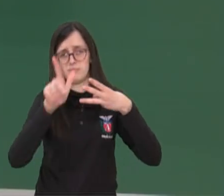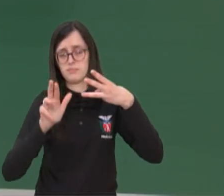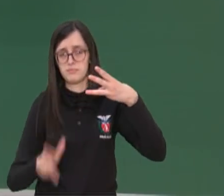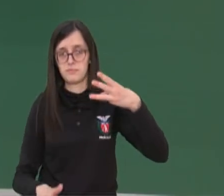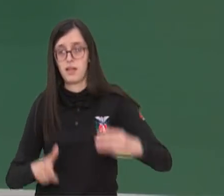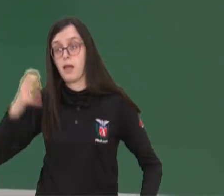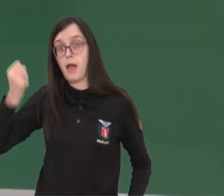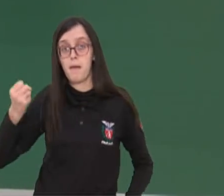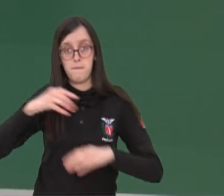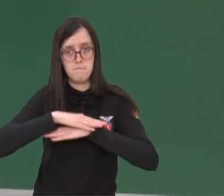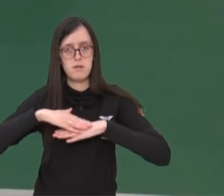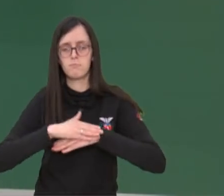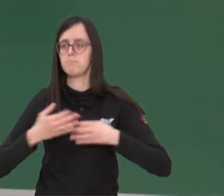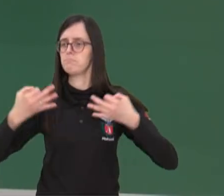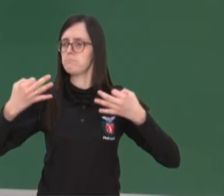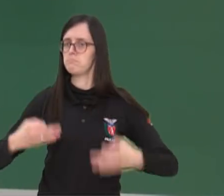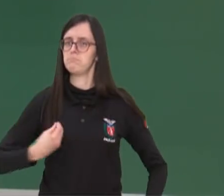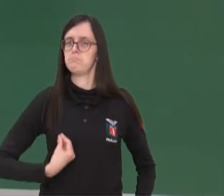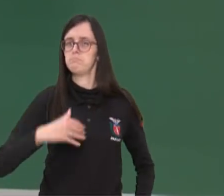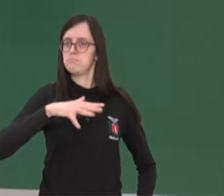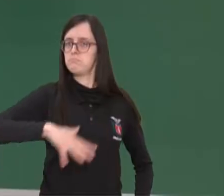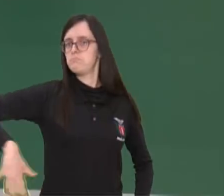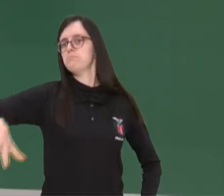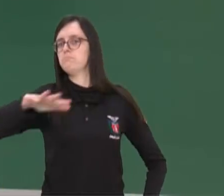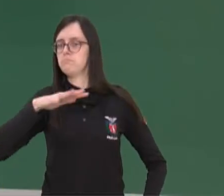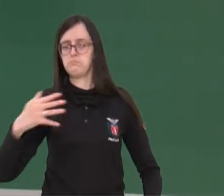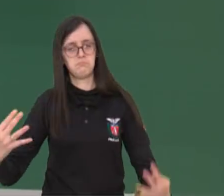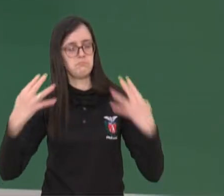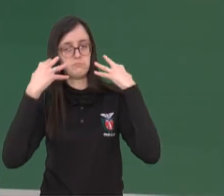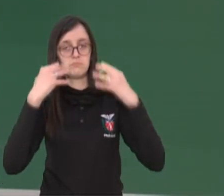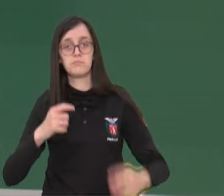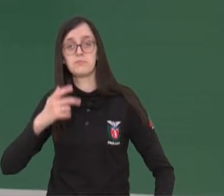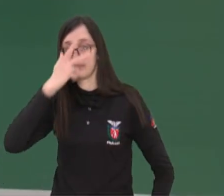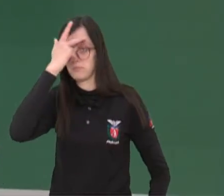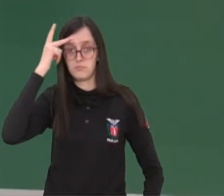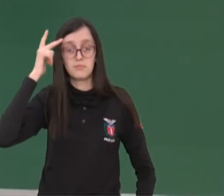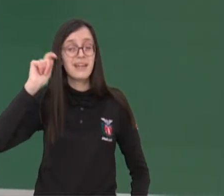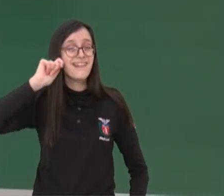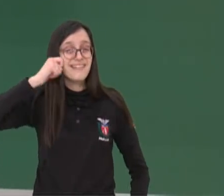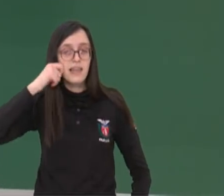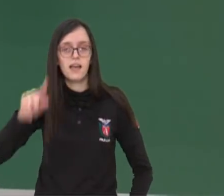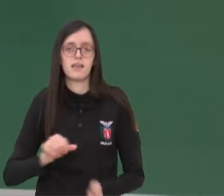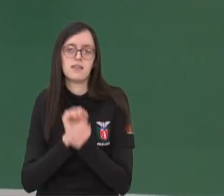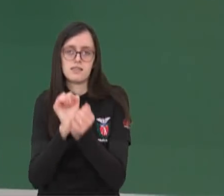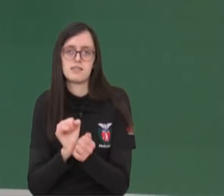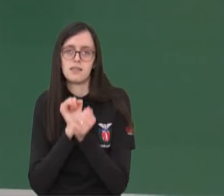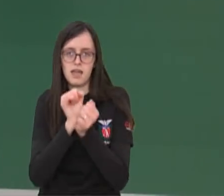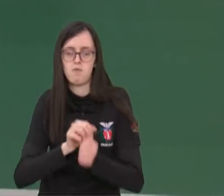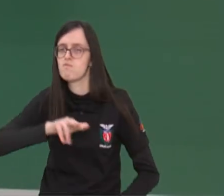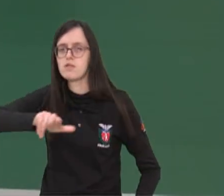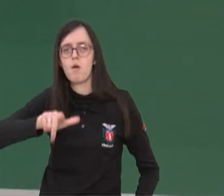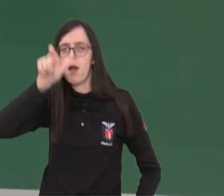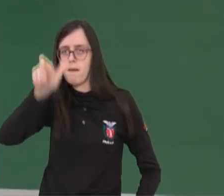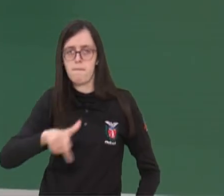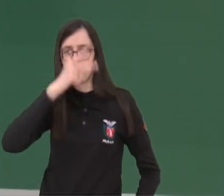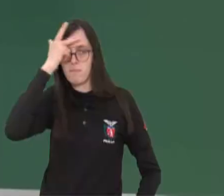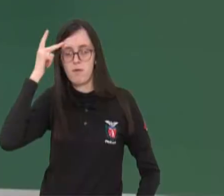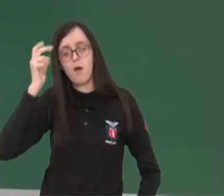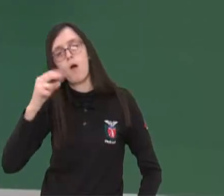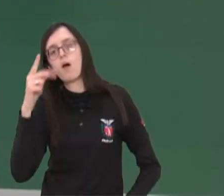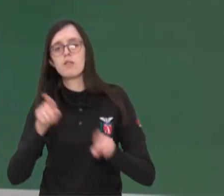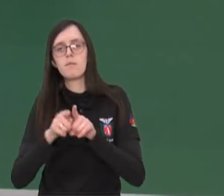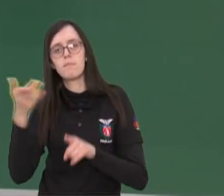O branco, civilizado, digno de atenção. O negro é escravo, não é visto como pessoa.